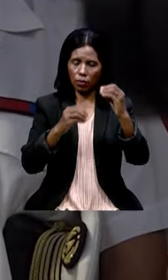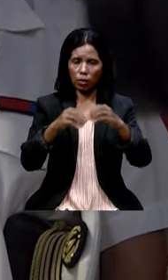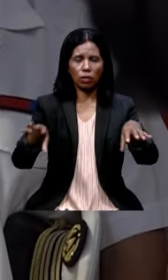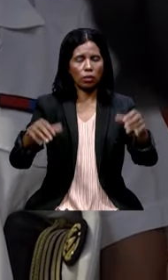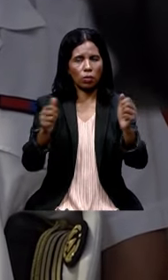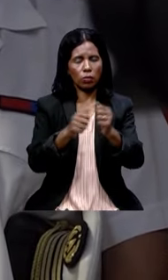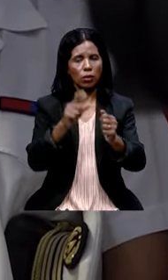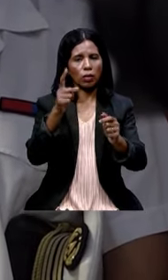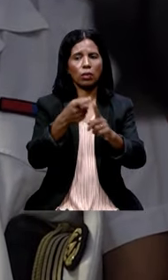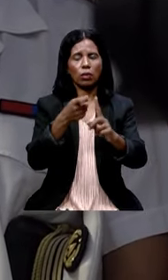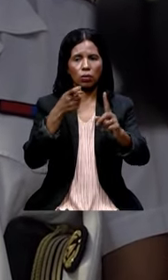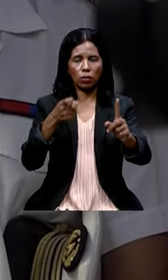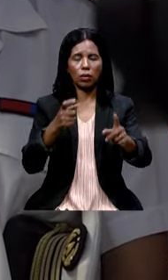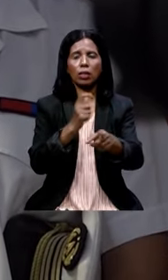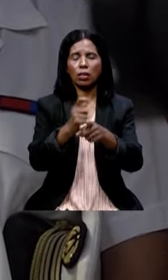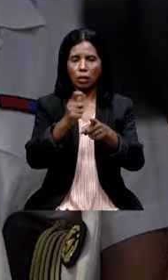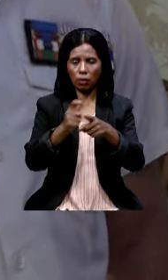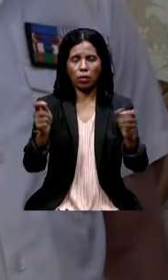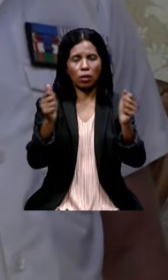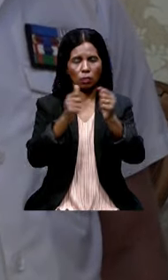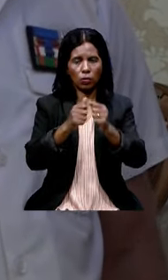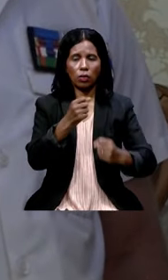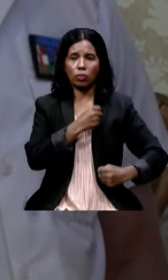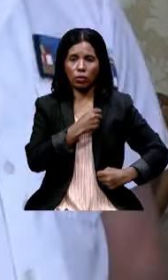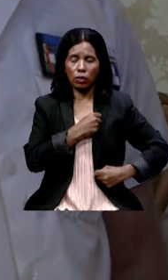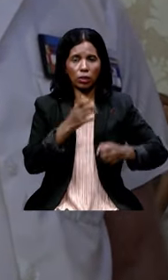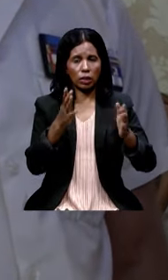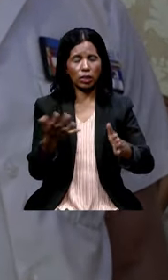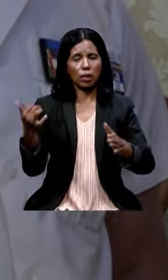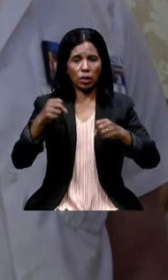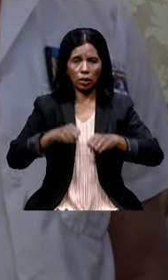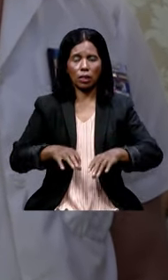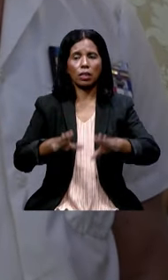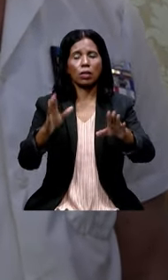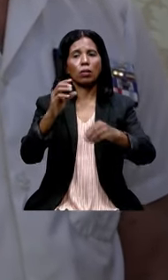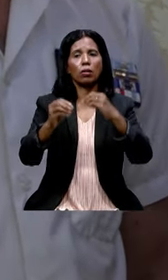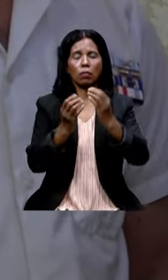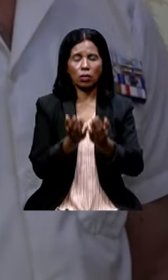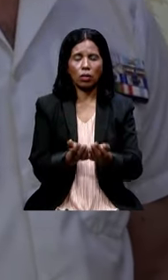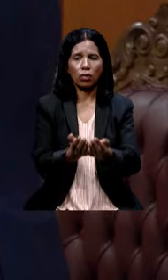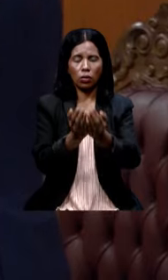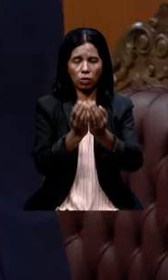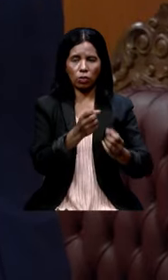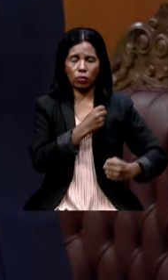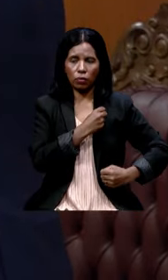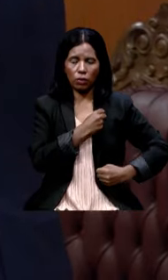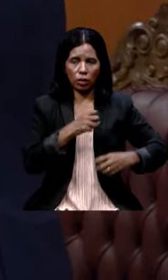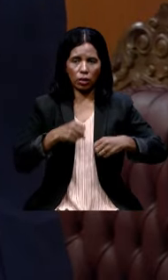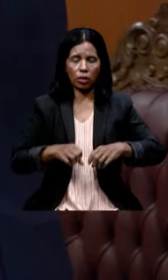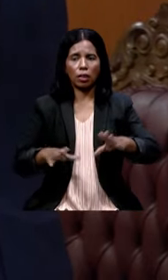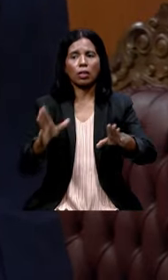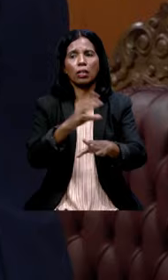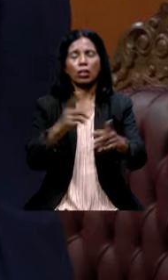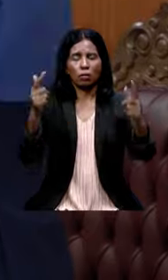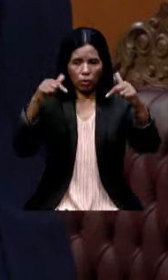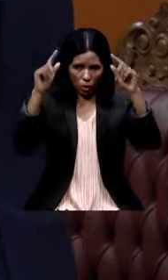ida lihusi treinamentu hamutuk forsa sira iha area marítima relasiona horo fragata forsa marítima fransanian nebetoona